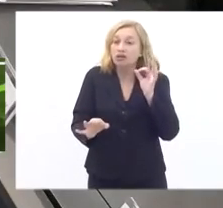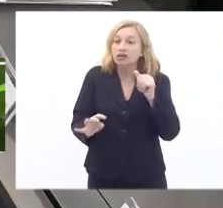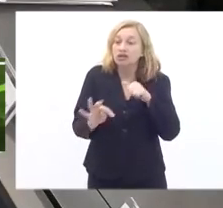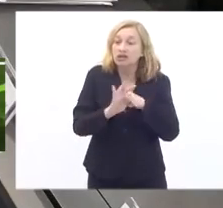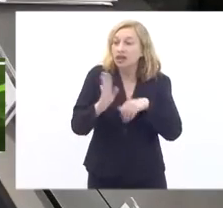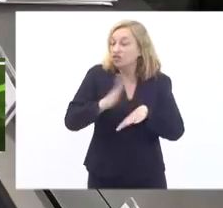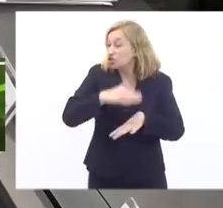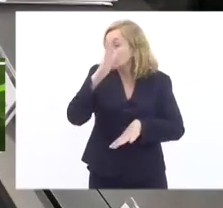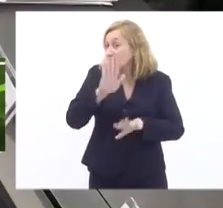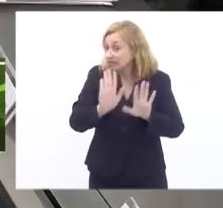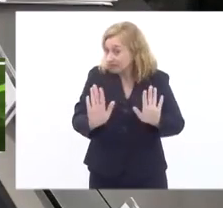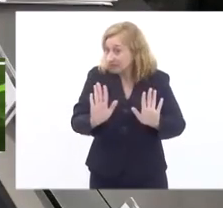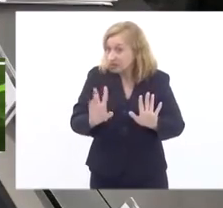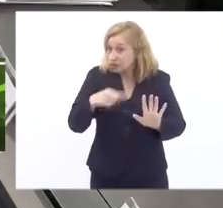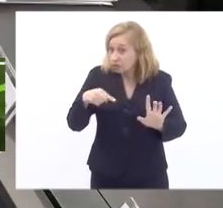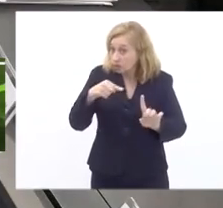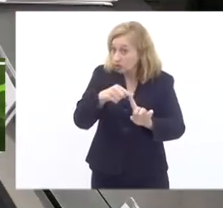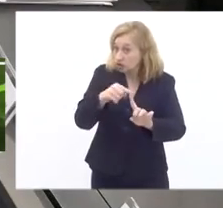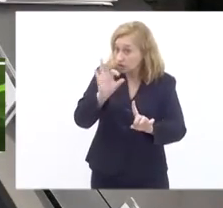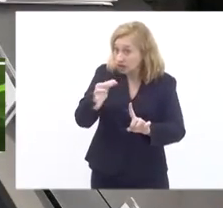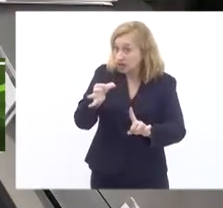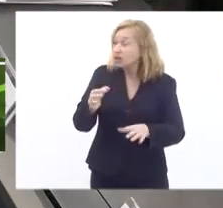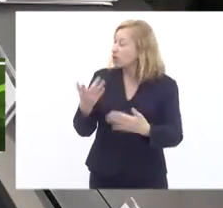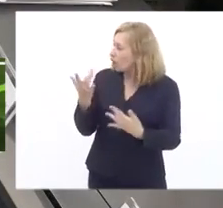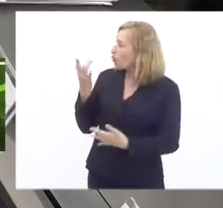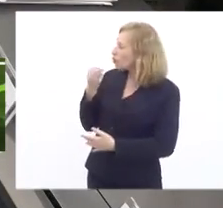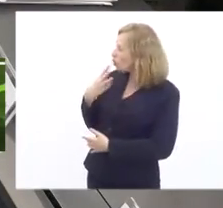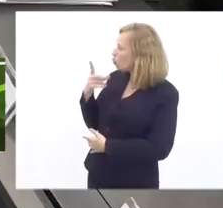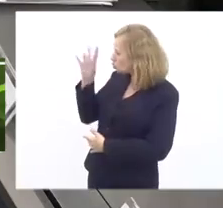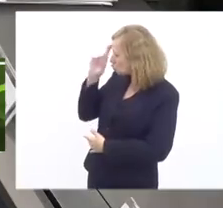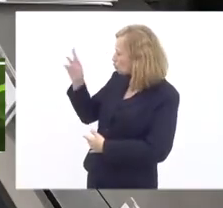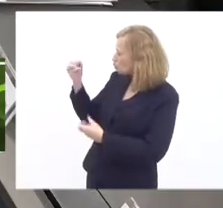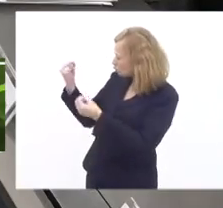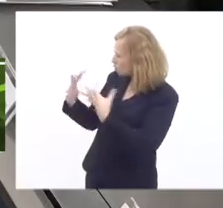técnico demais. Objetivamente, eu acho ótimo o senhor ser técnico.